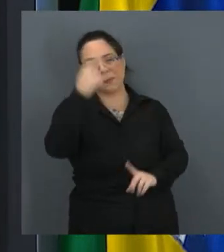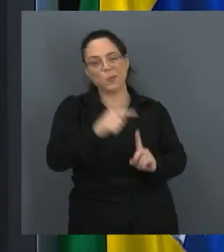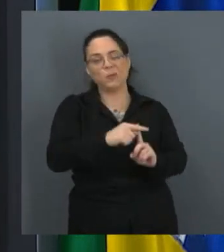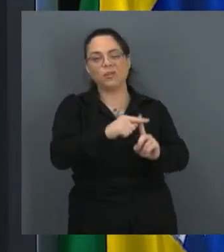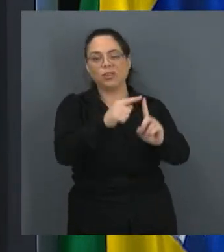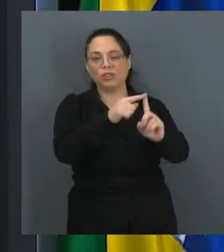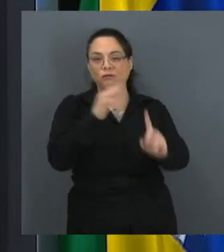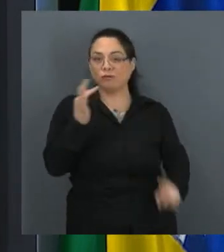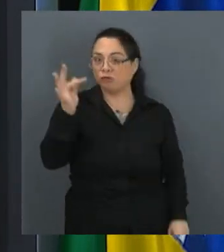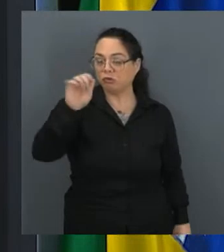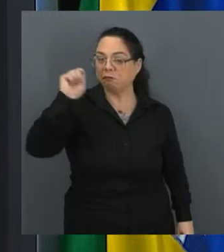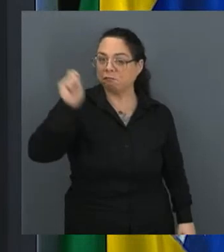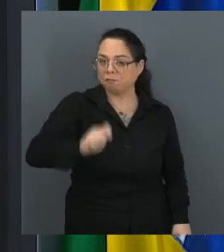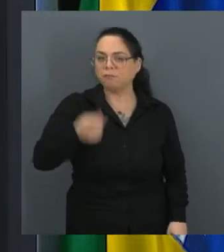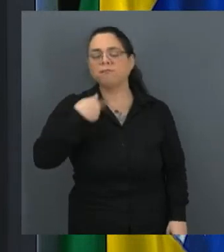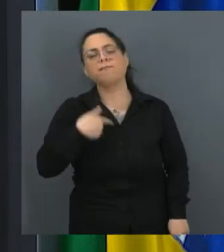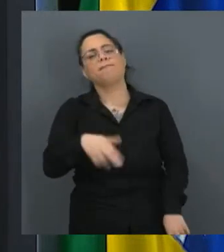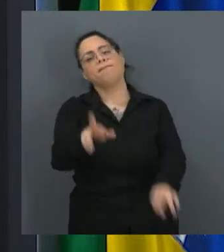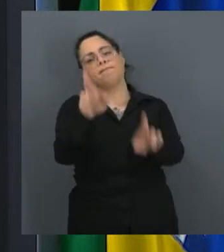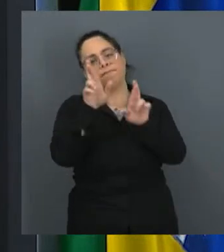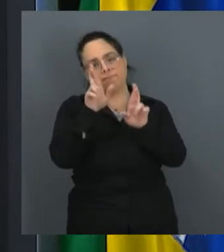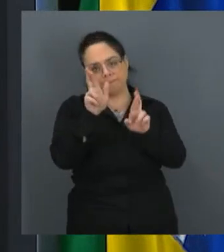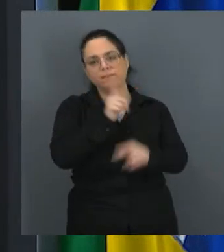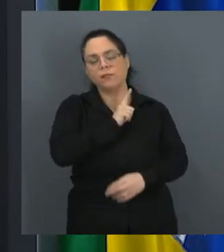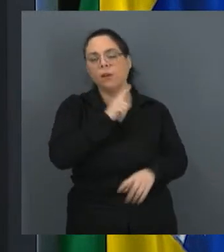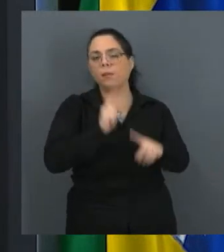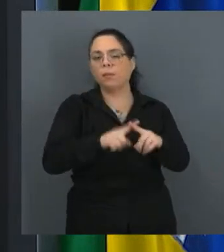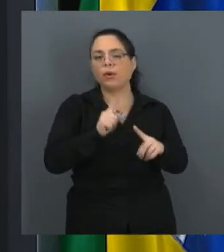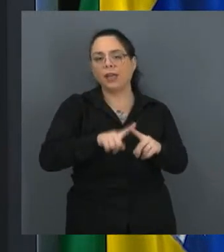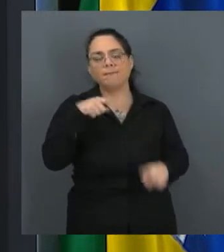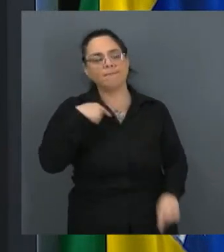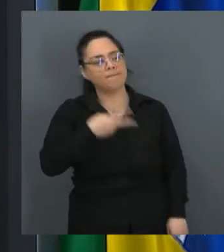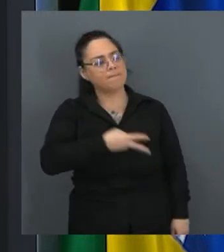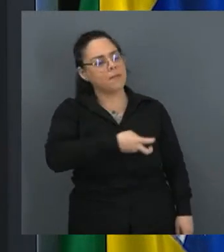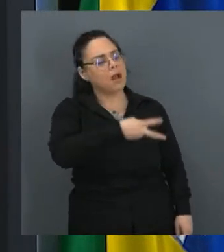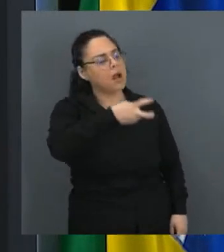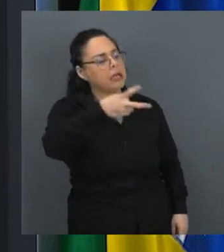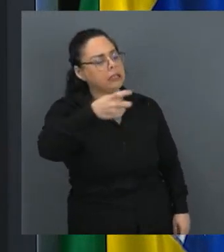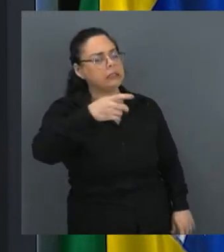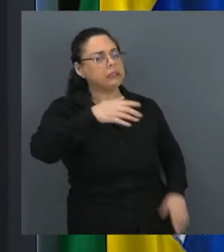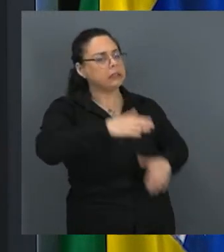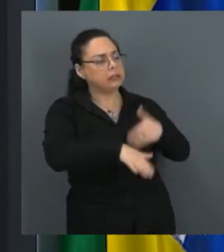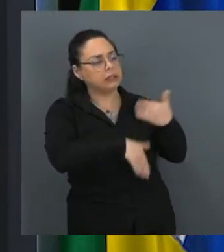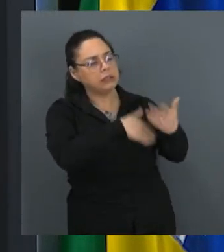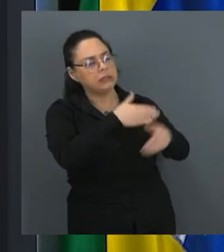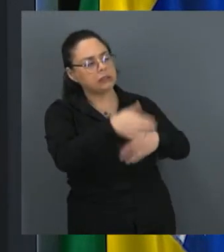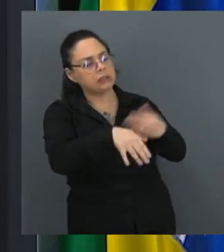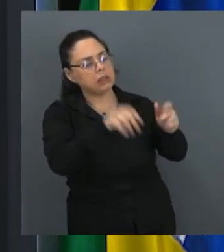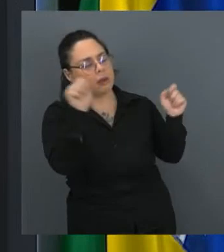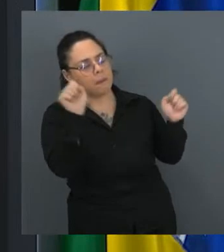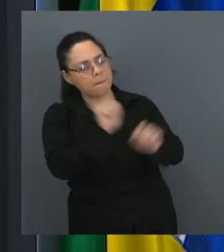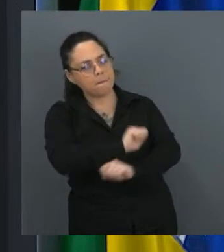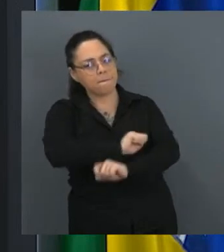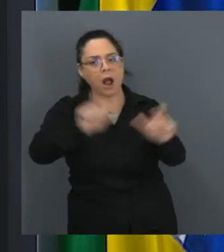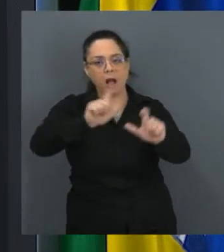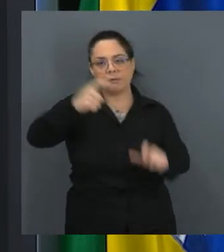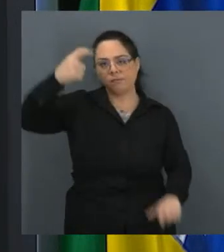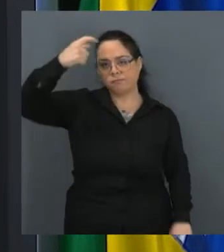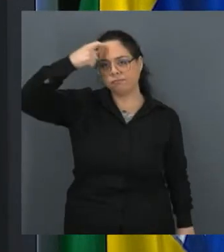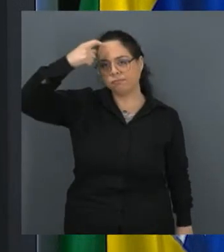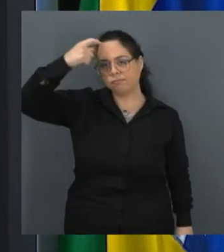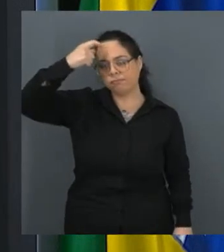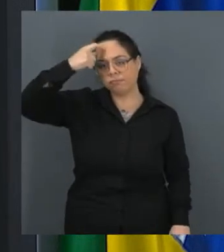futuro, esperançoso, porque é inevitável que em algum momento haja o despertamento da